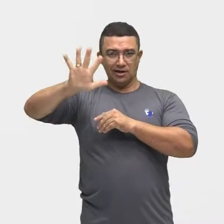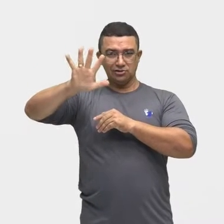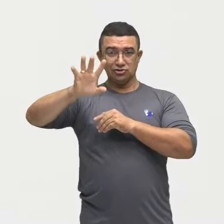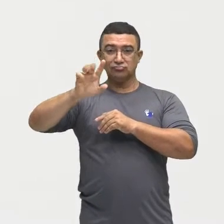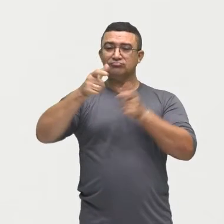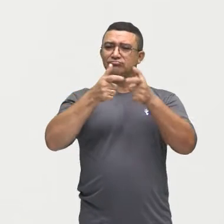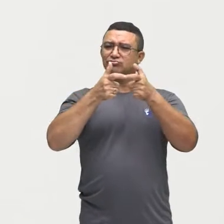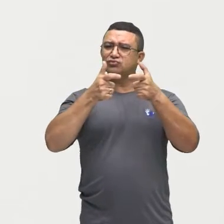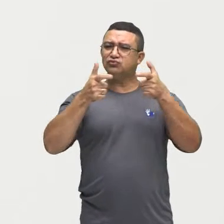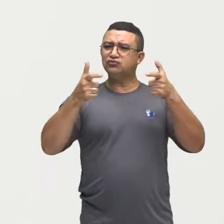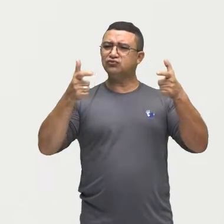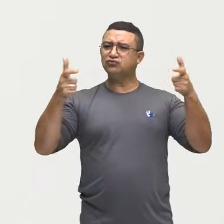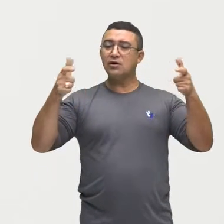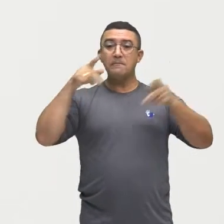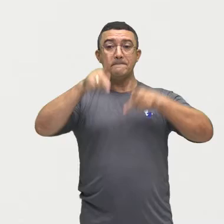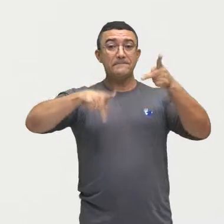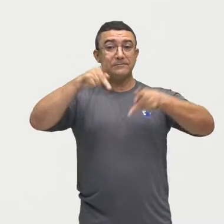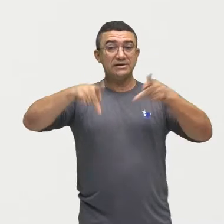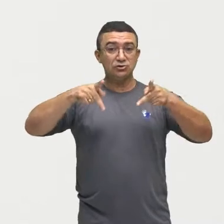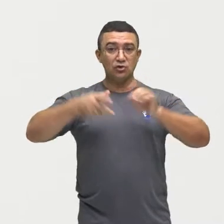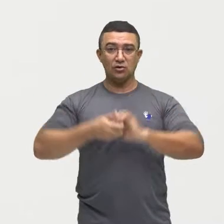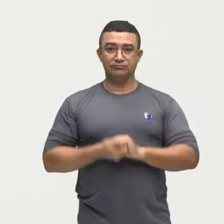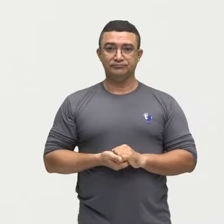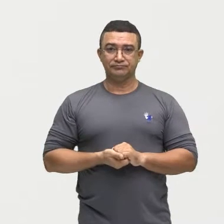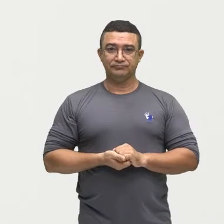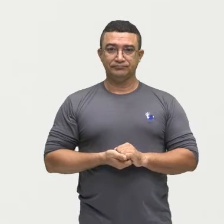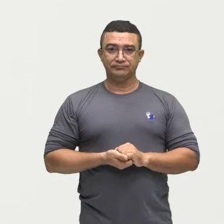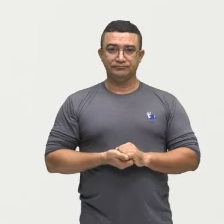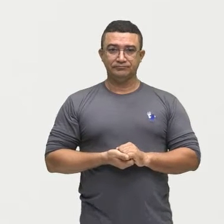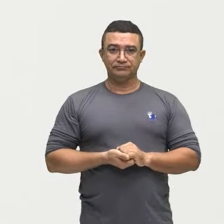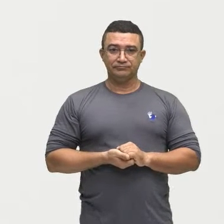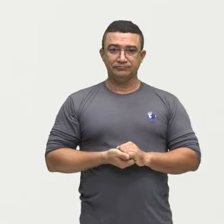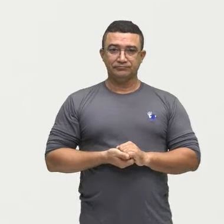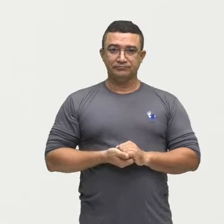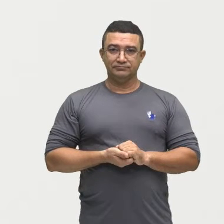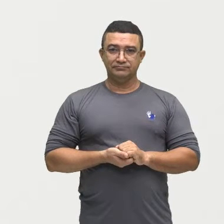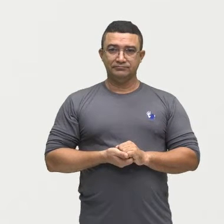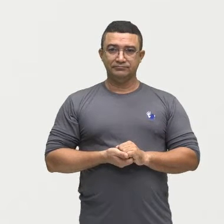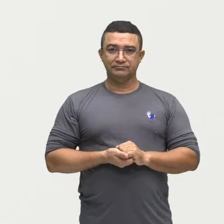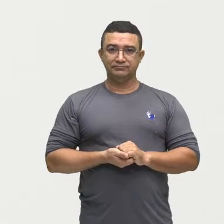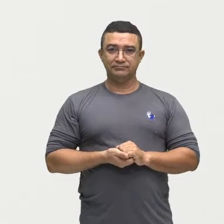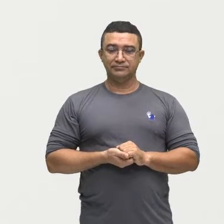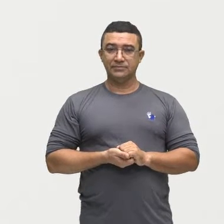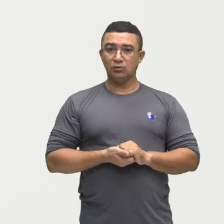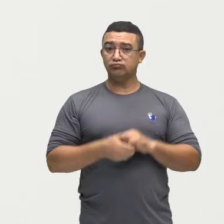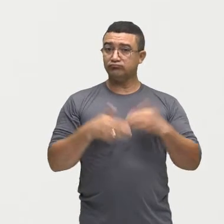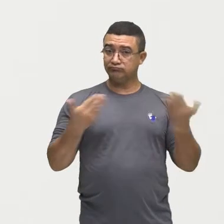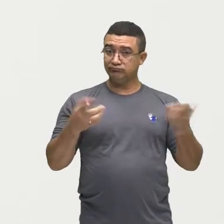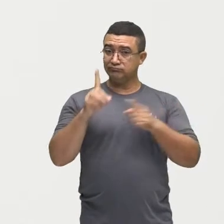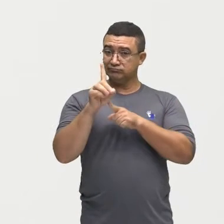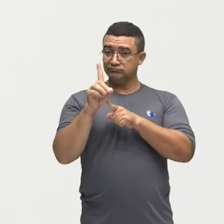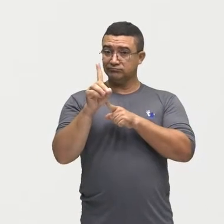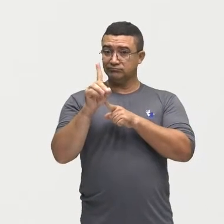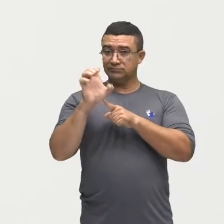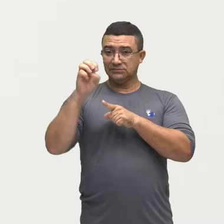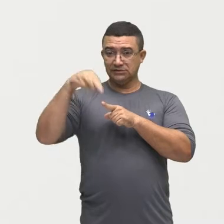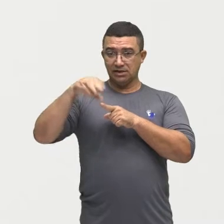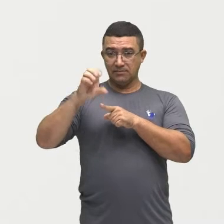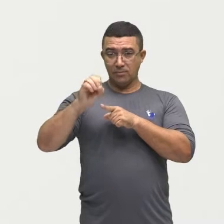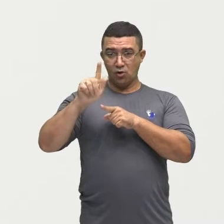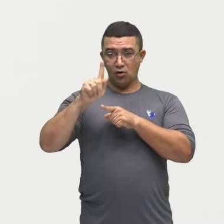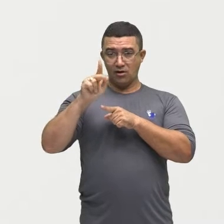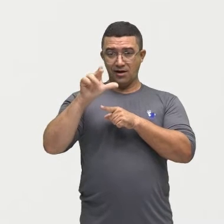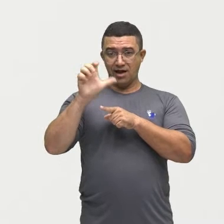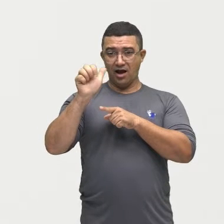sobre demografia, né? Então aqui a gente tem a demografia, que nada mais é que os dados, gente, referente